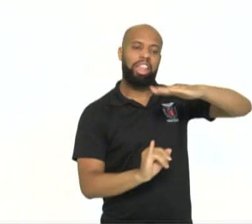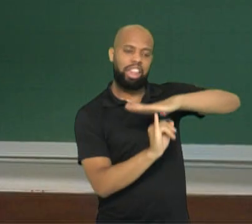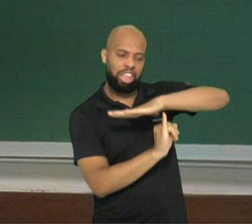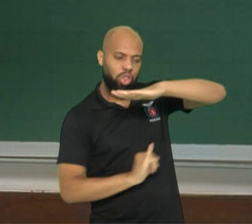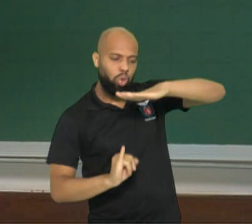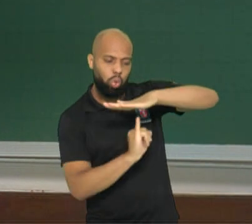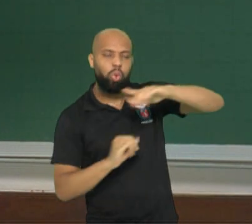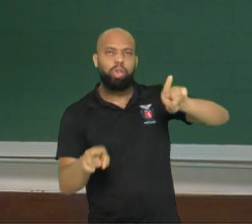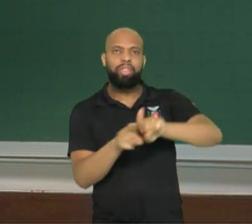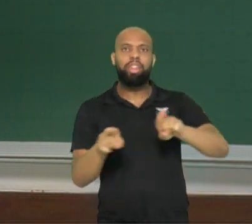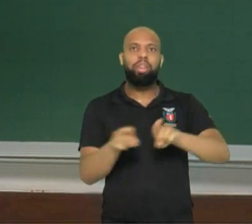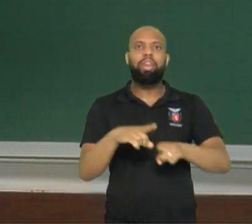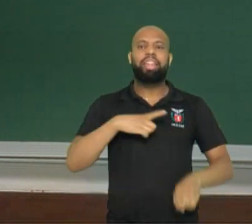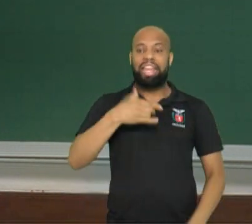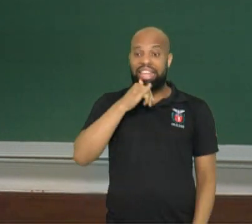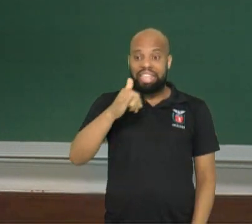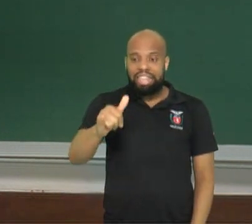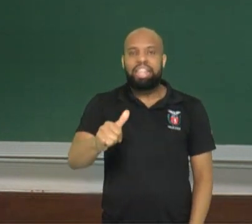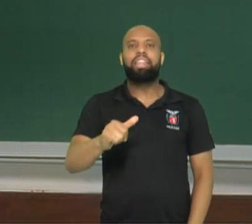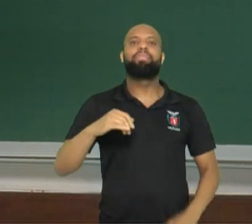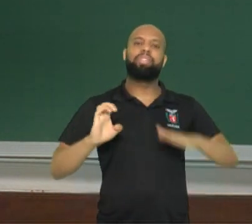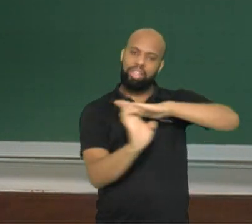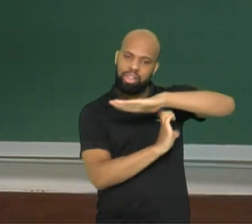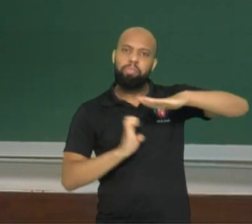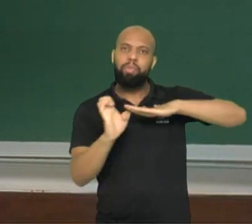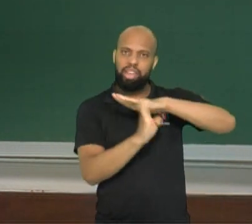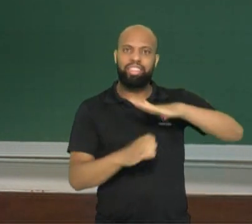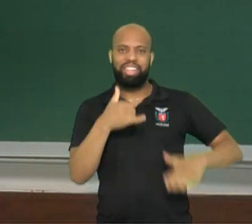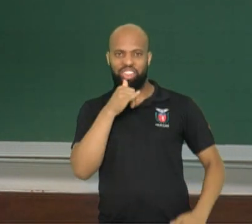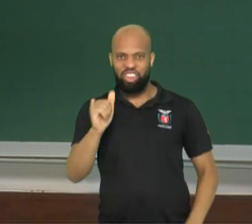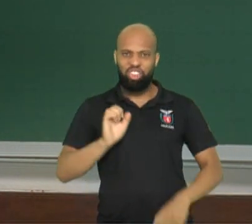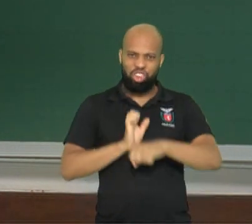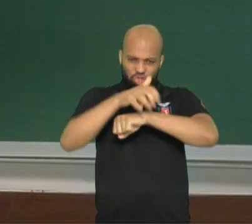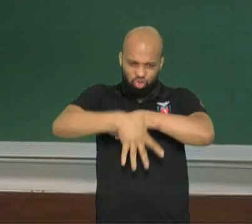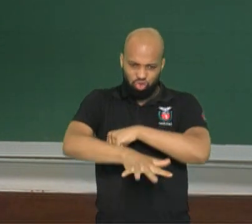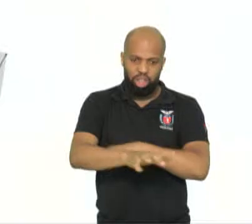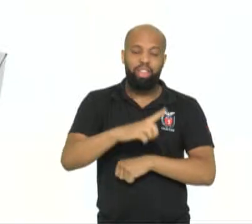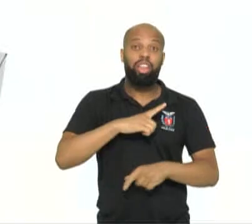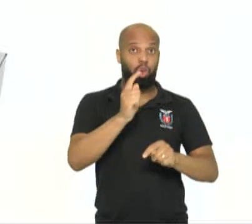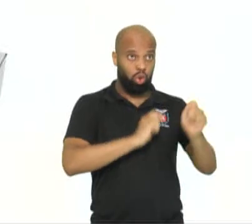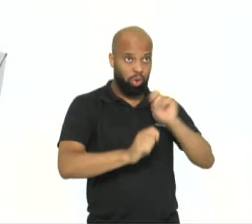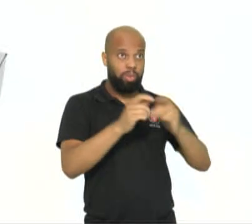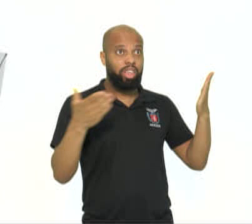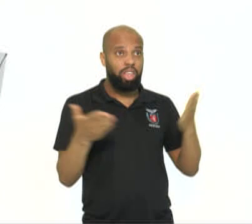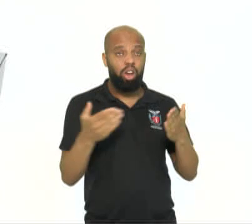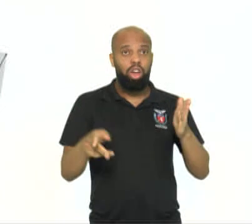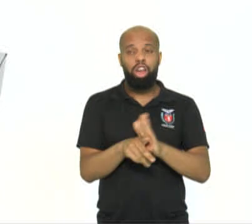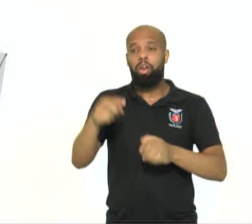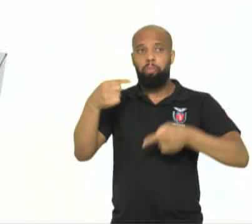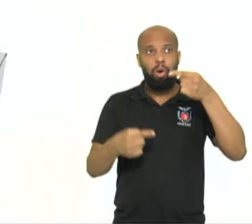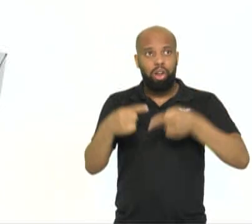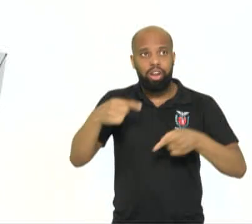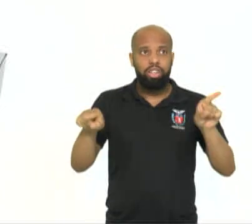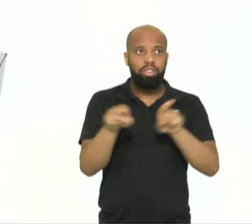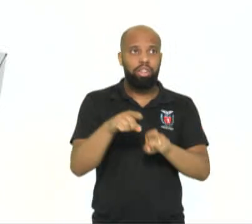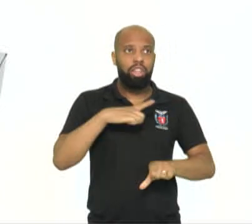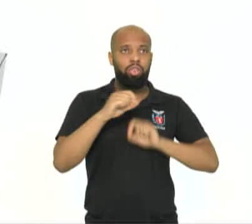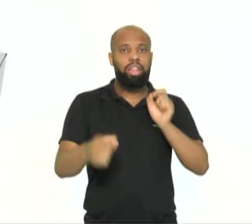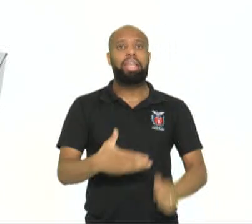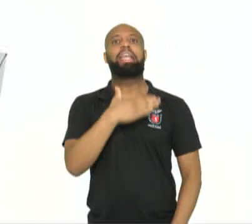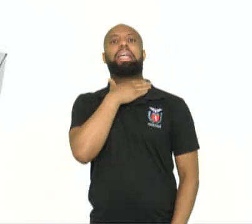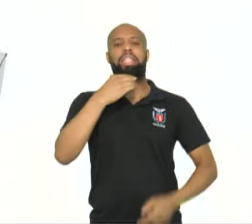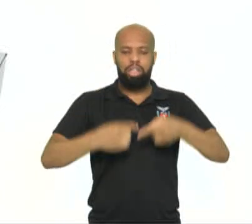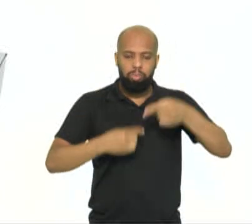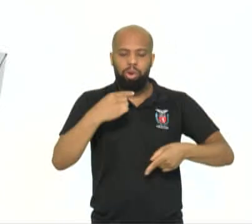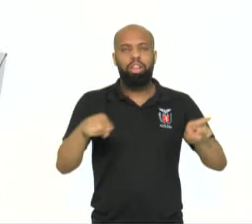Tudo isso pensando mais no aspecto econômico, né? Mas se a gente pensar ainda no aspecto político, a gente tem aqui crises